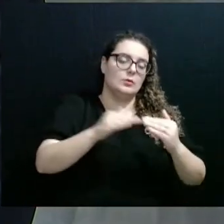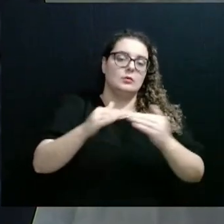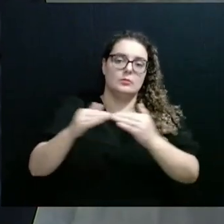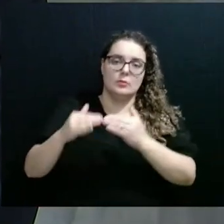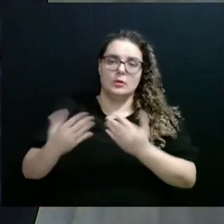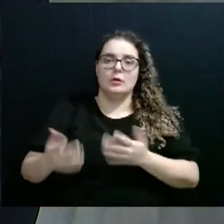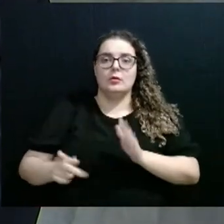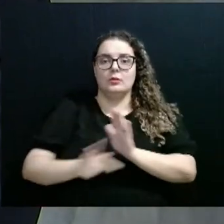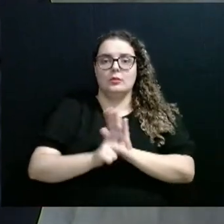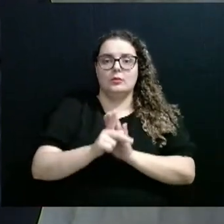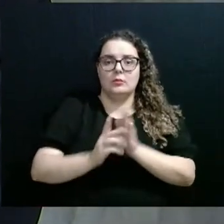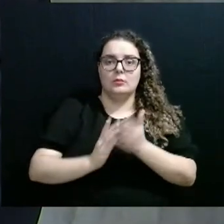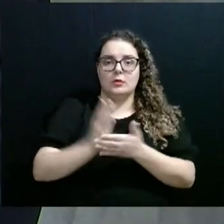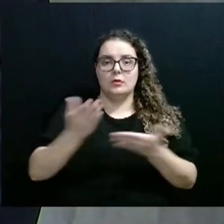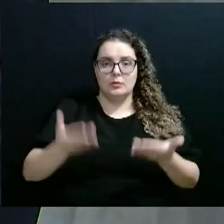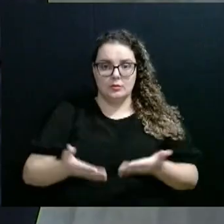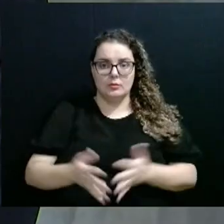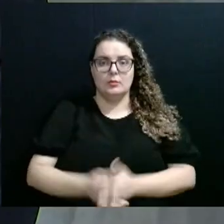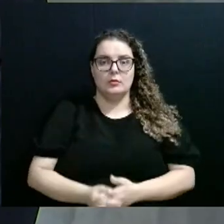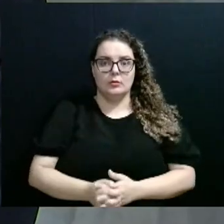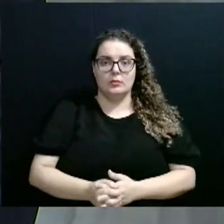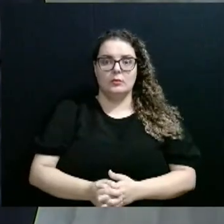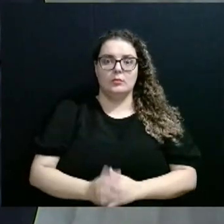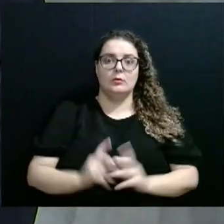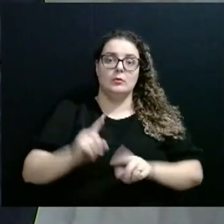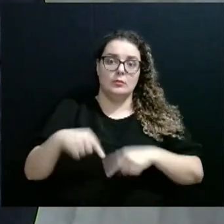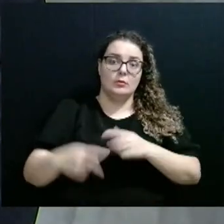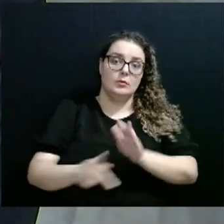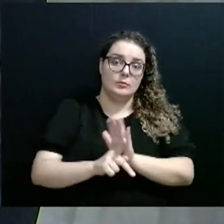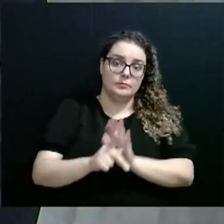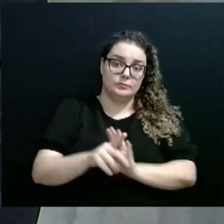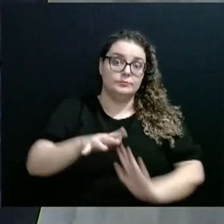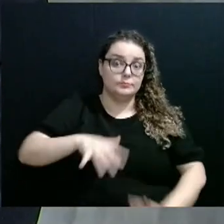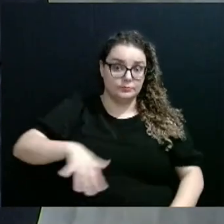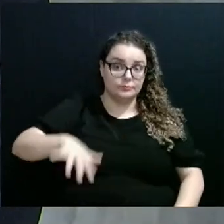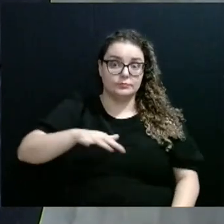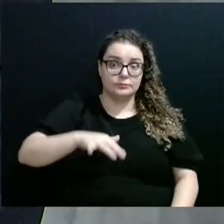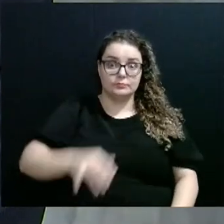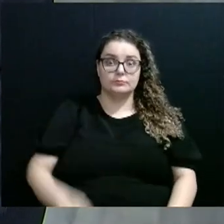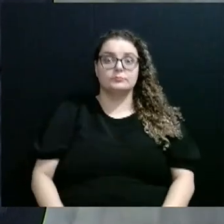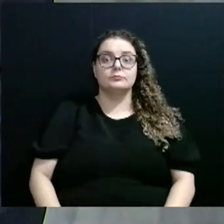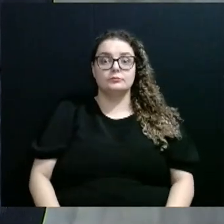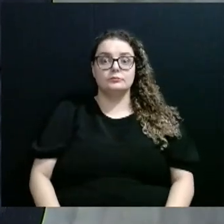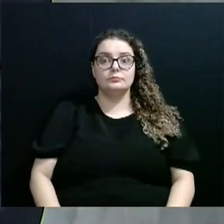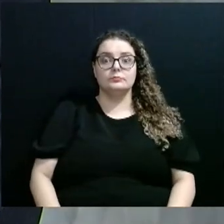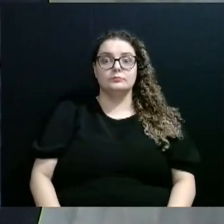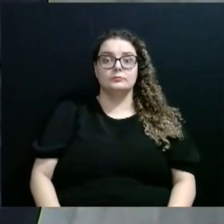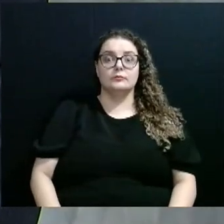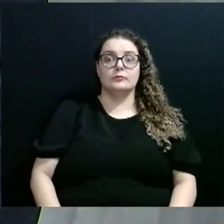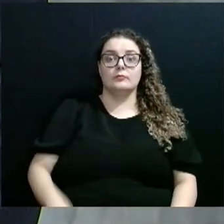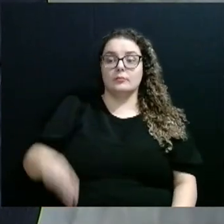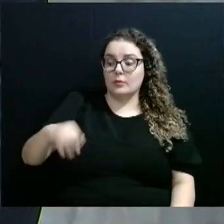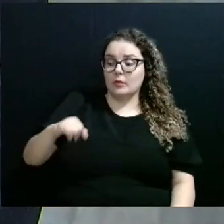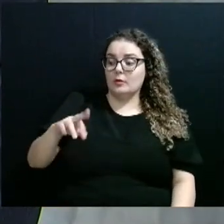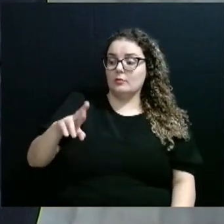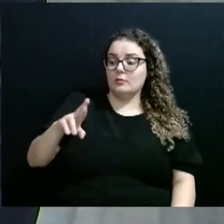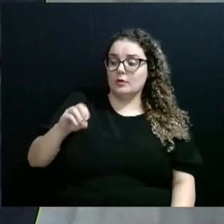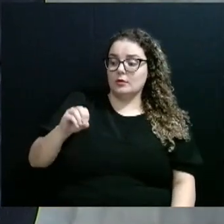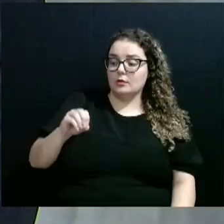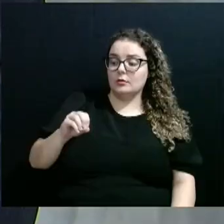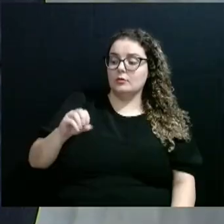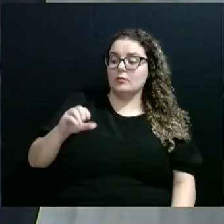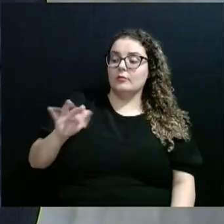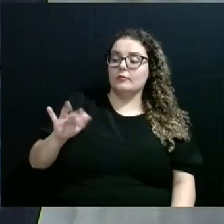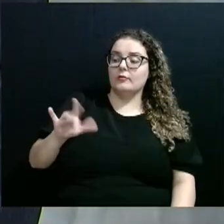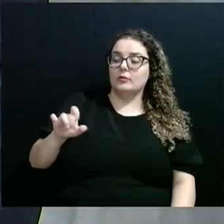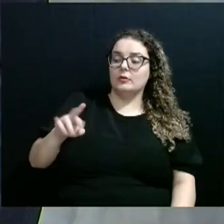hoje. Hoje, outro projeto que passou por nós foi o das microflorestas, né? Que foi um assunto também muito